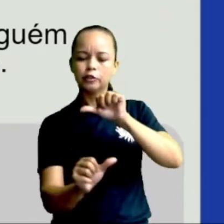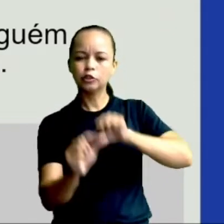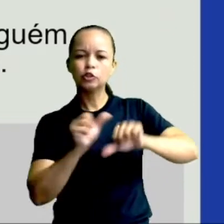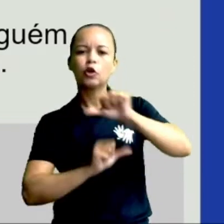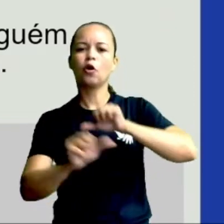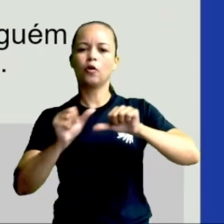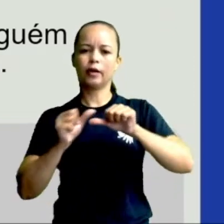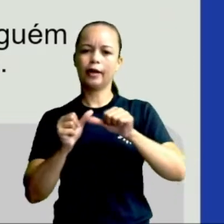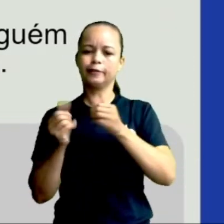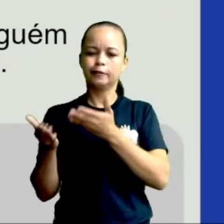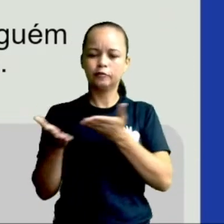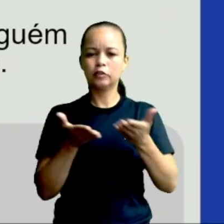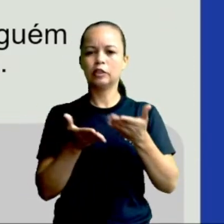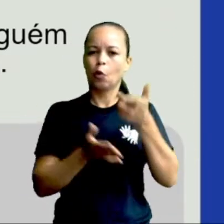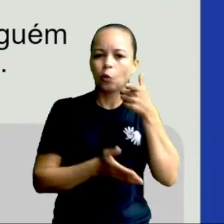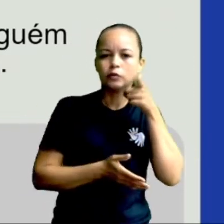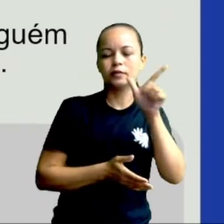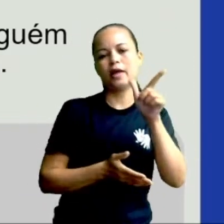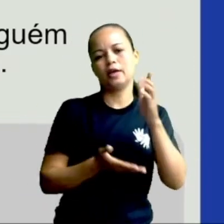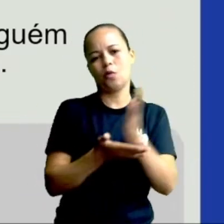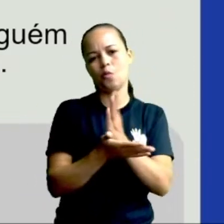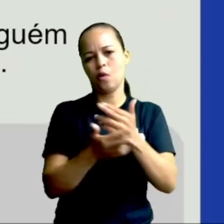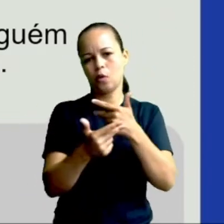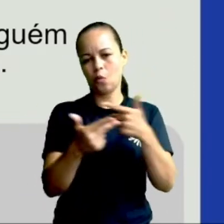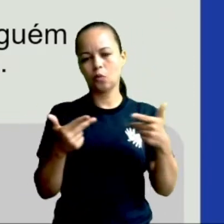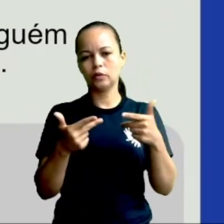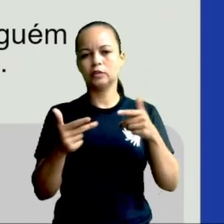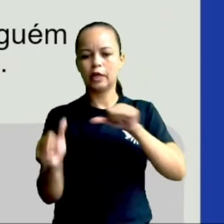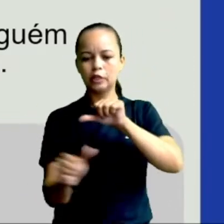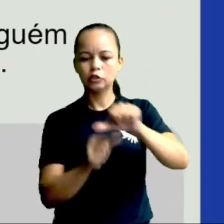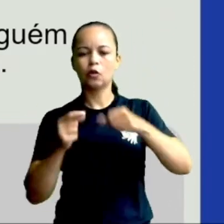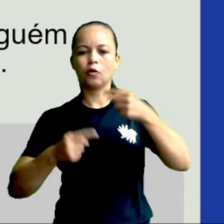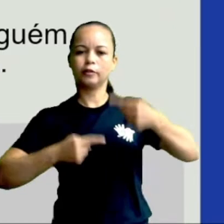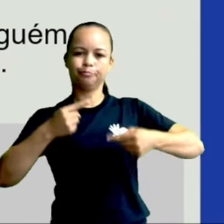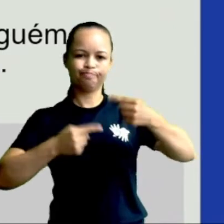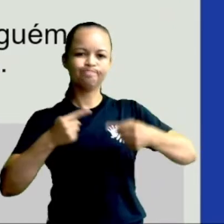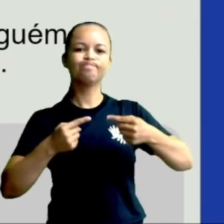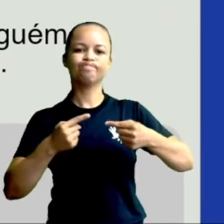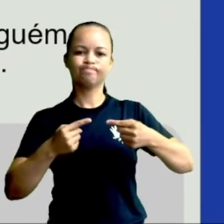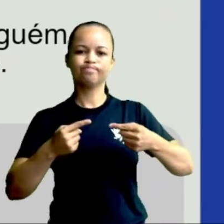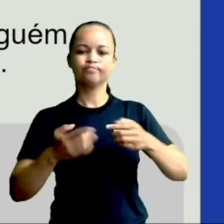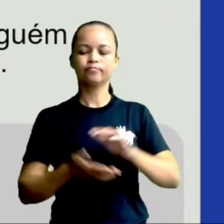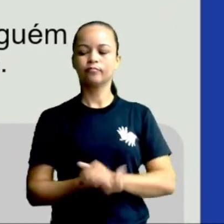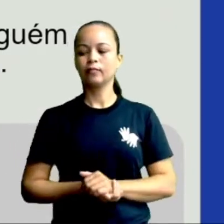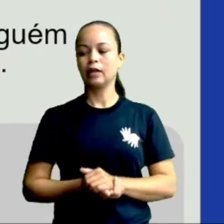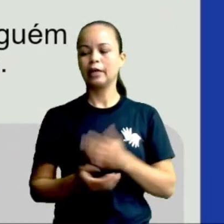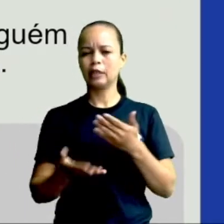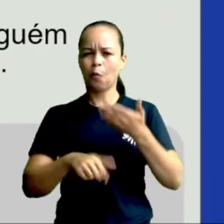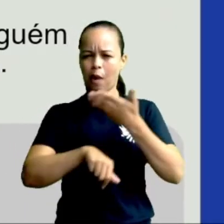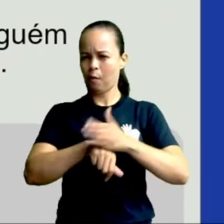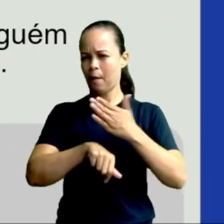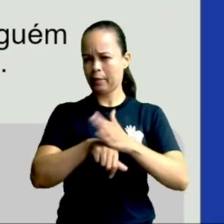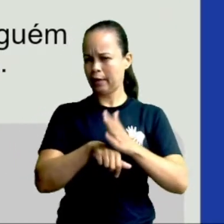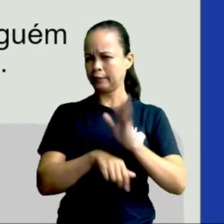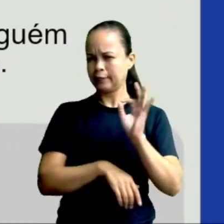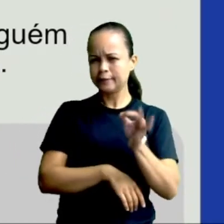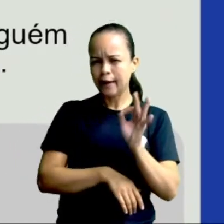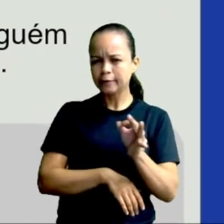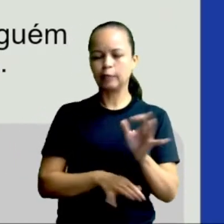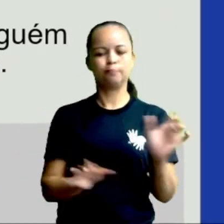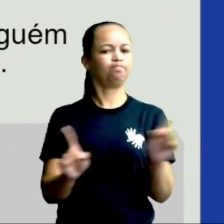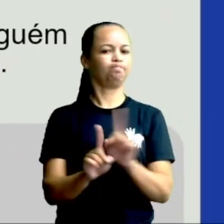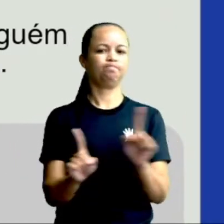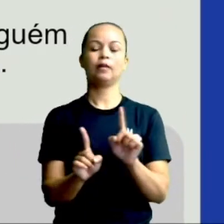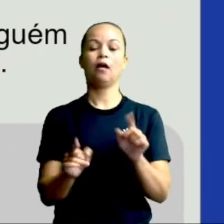alguém concede algo em troca de benefícios políticos, né? Então, não é uma prática